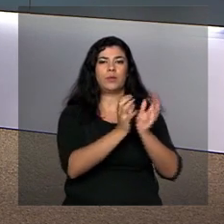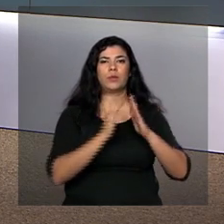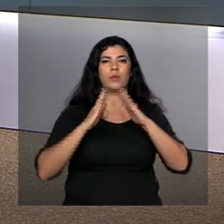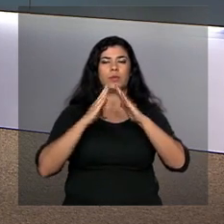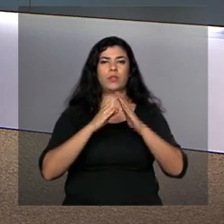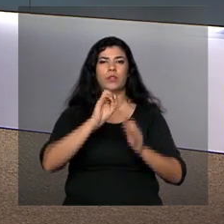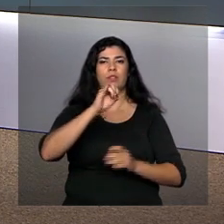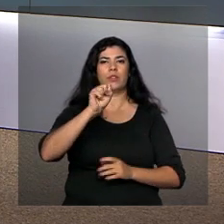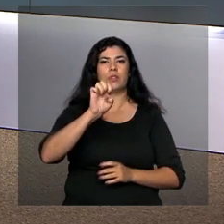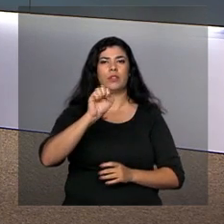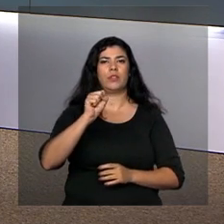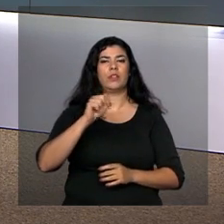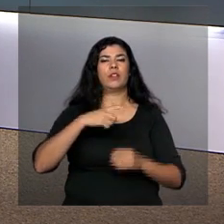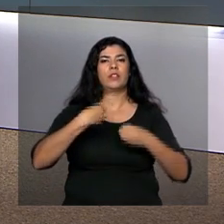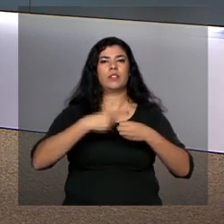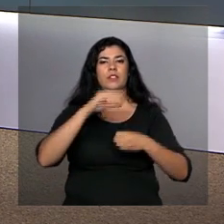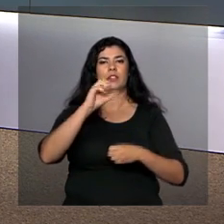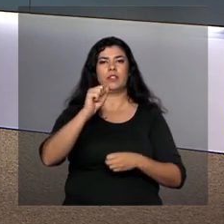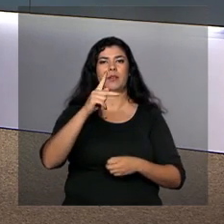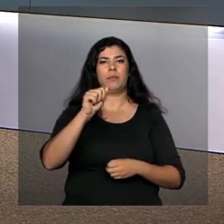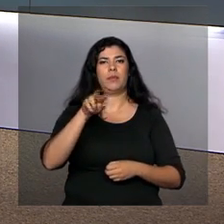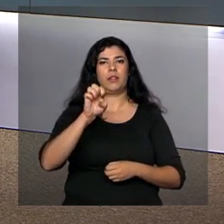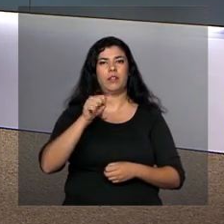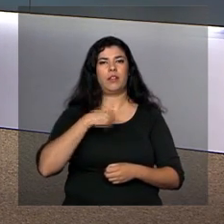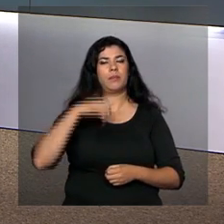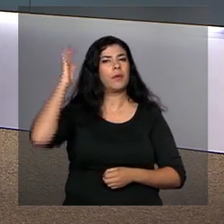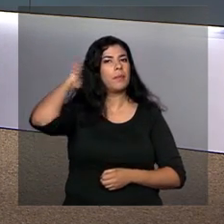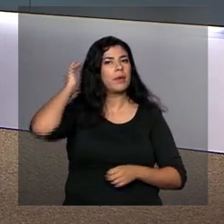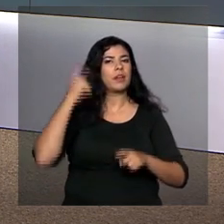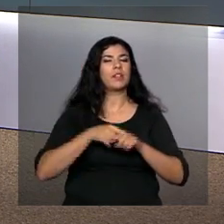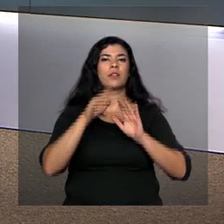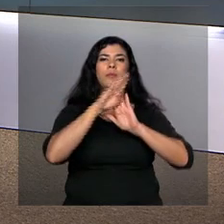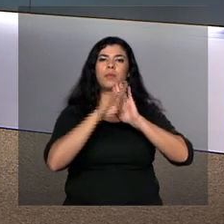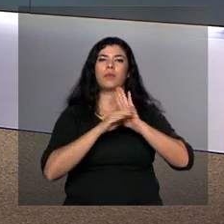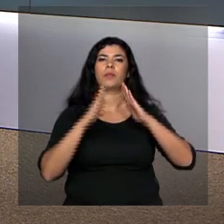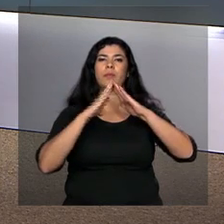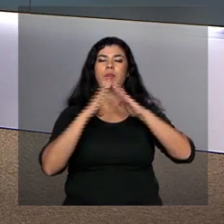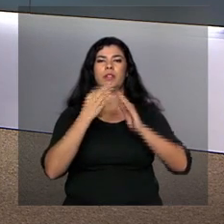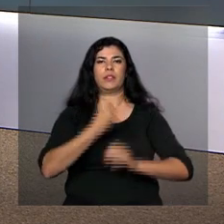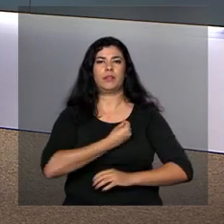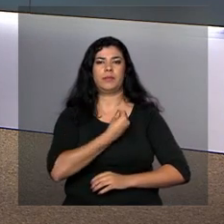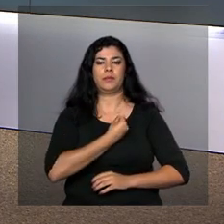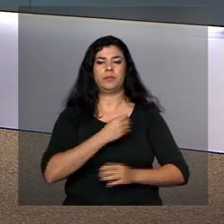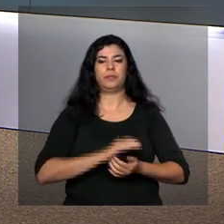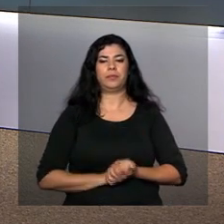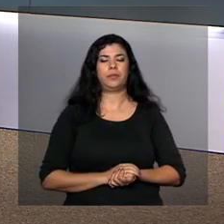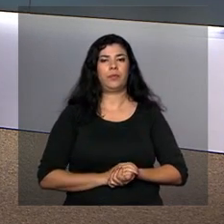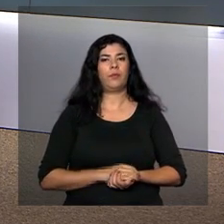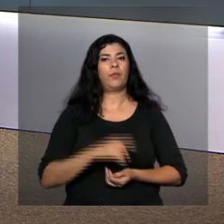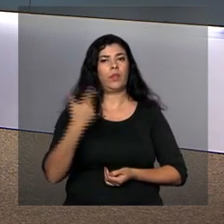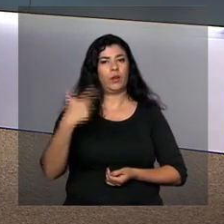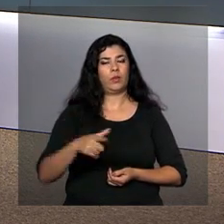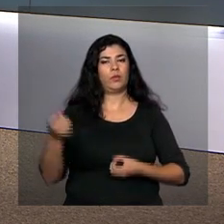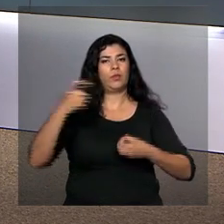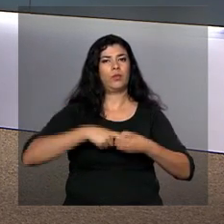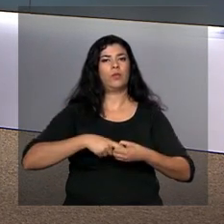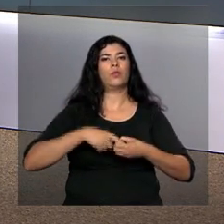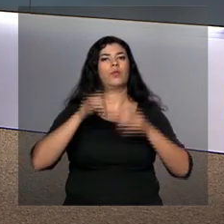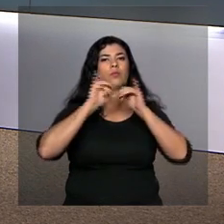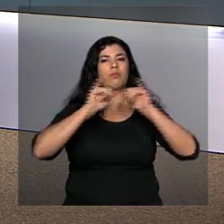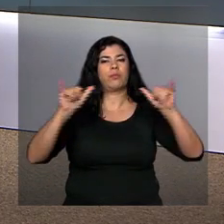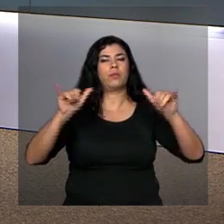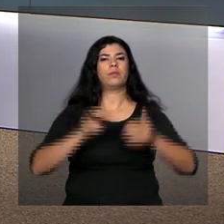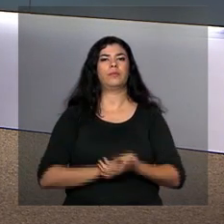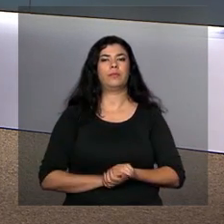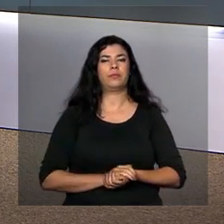de Souza, na cidade de Capanema, no Pará. As casas fazem parte do programa Minha Casa Minha Vida. E nós podemos voltar a qualquer